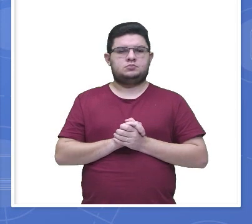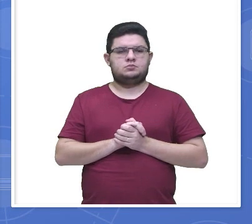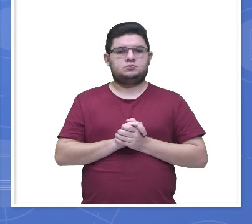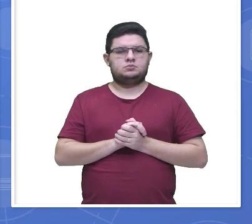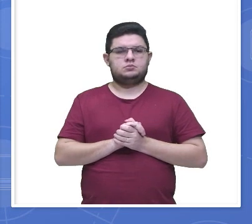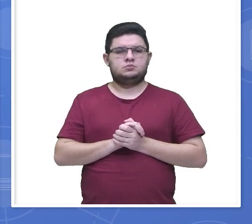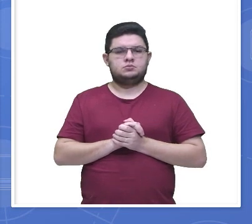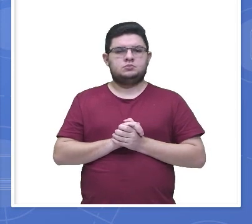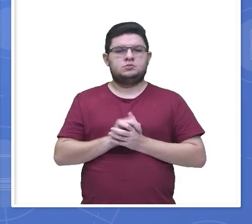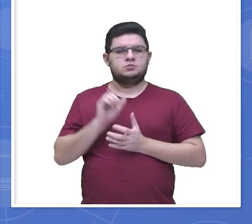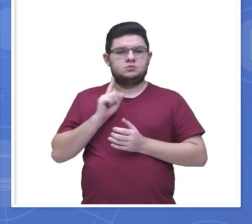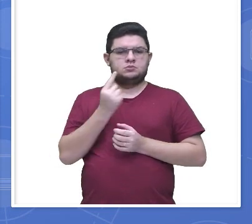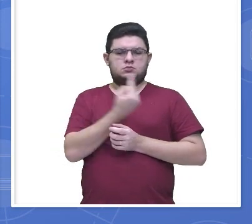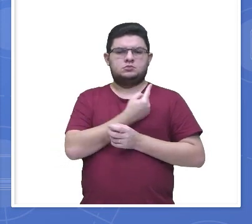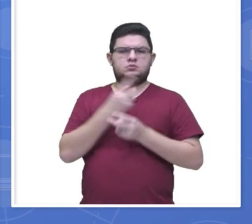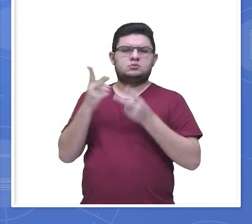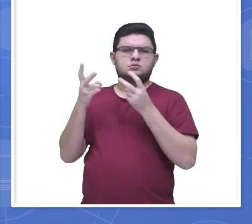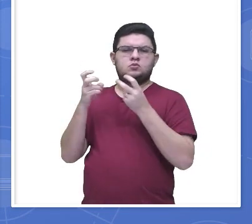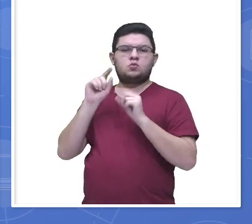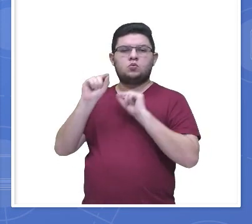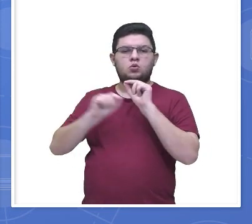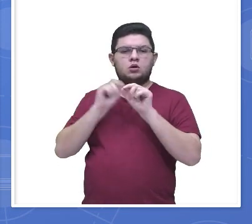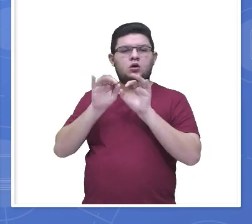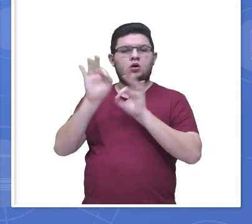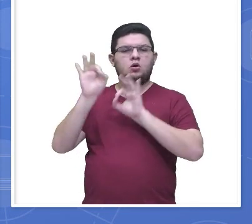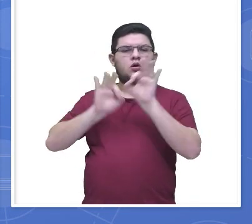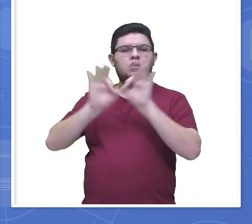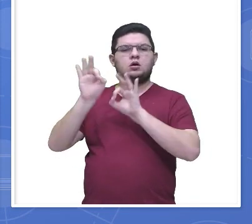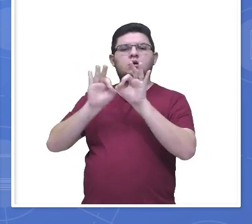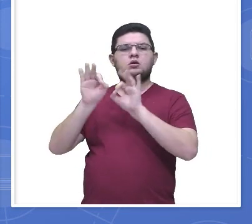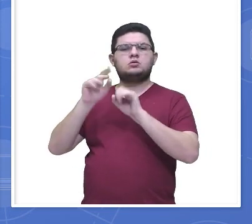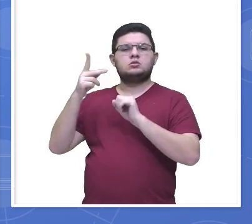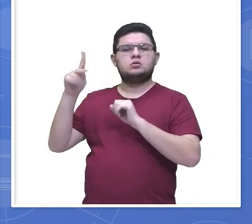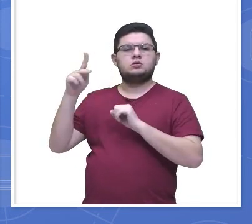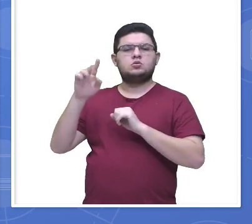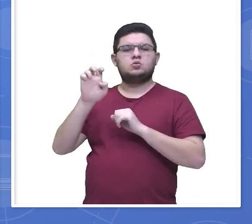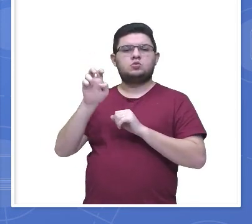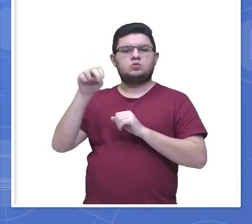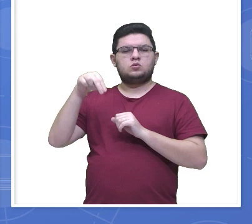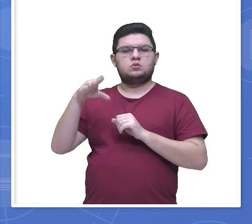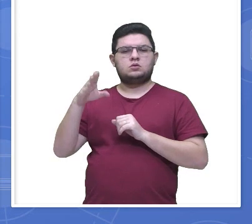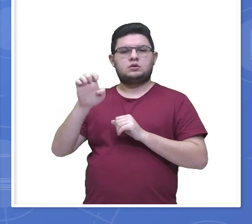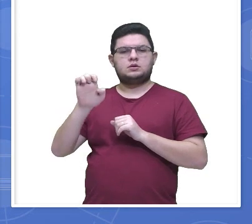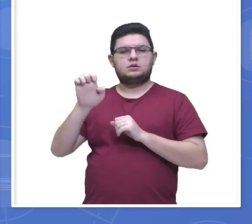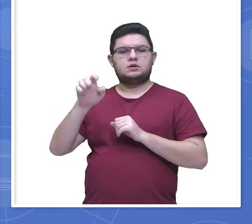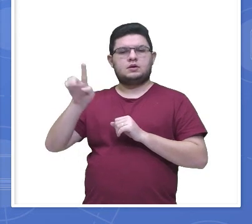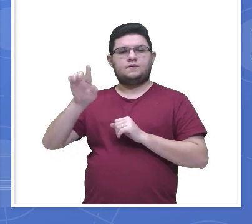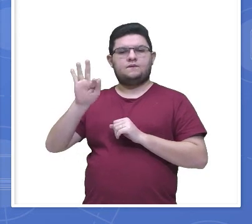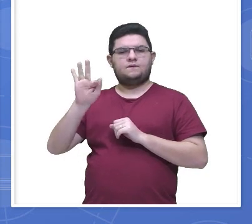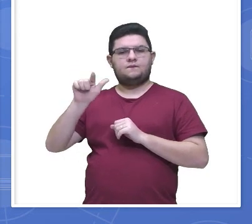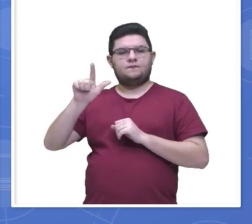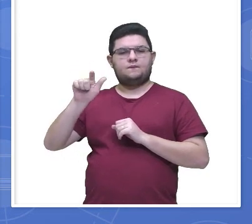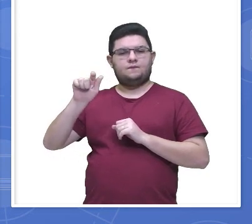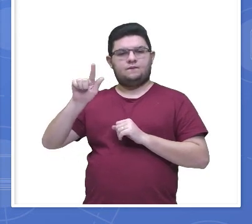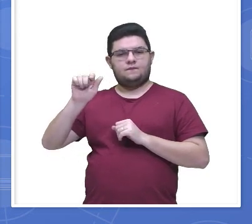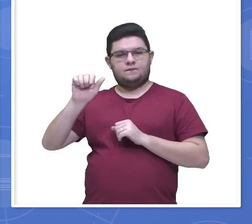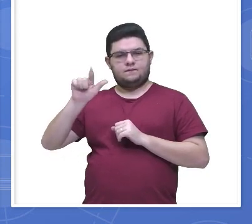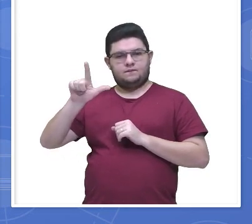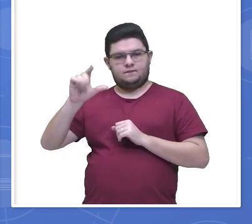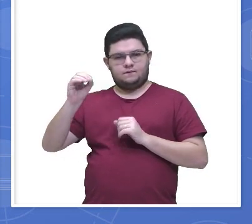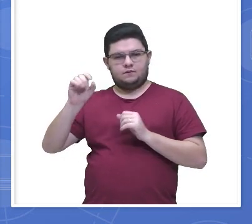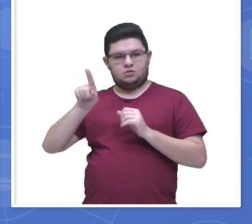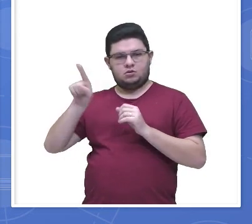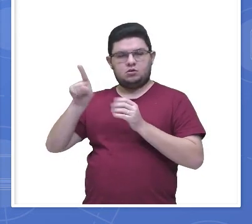aí, ó, como está dividido, então, o nosso encéfalo. O encéfalo, ele pesa aproximadamente 1,5 kg e